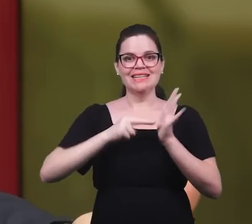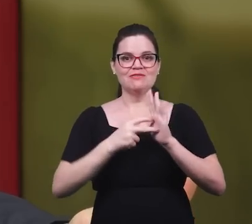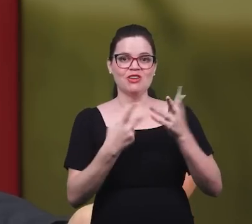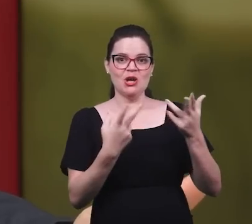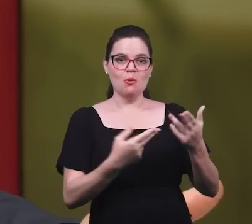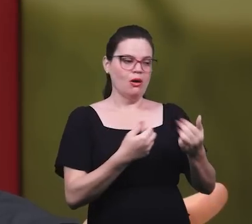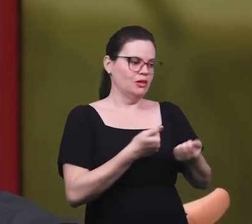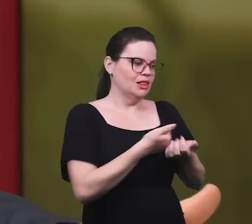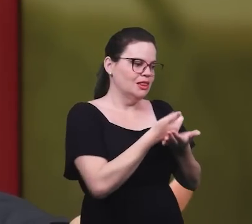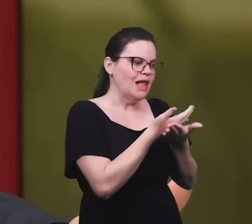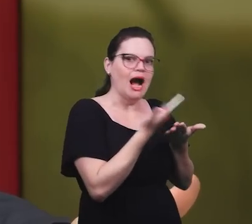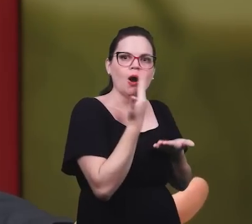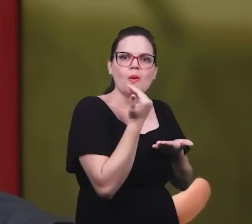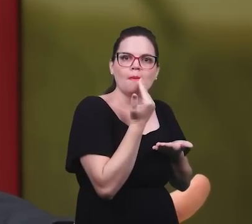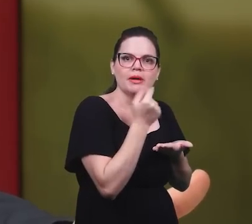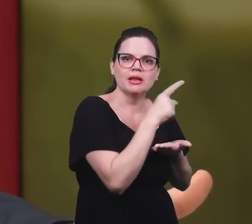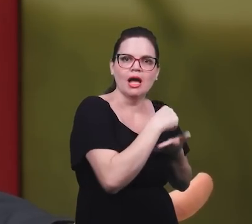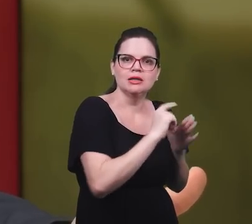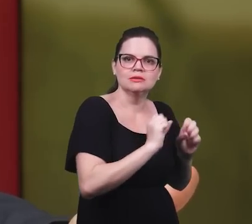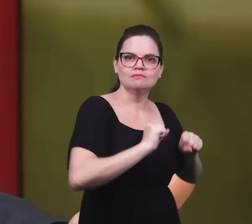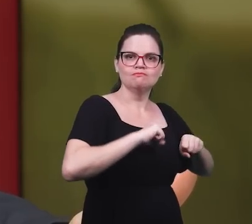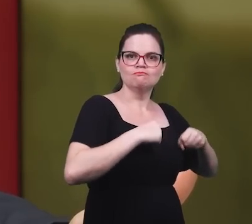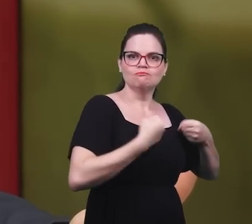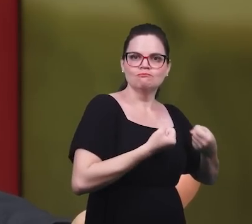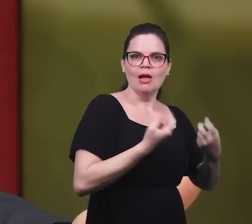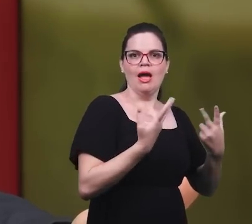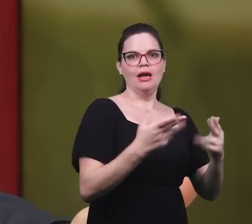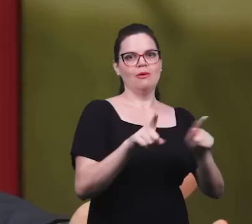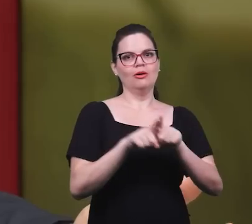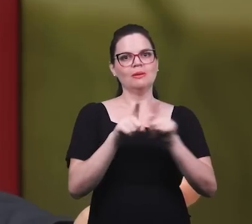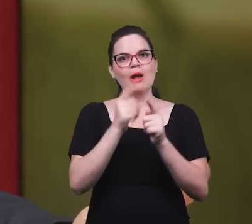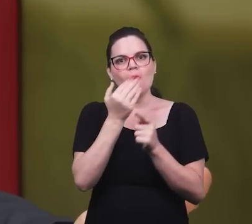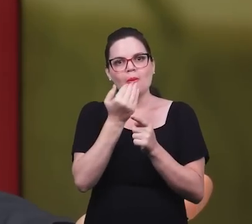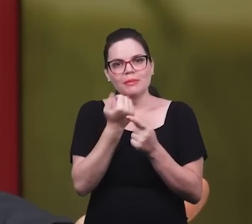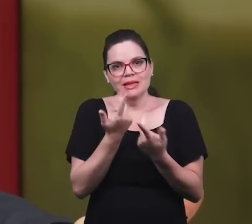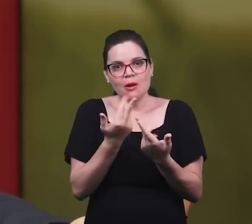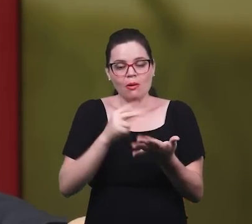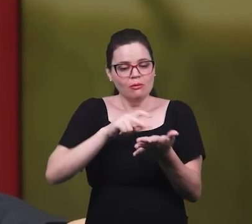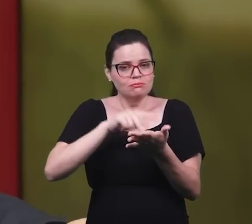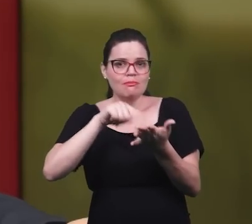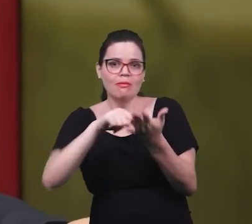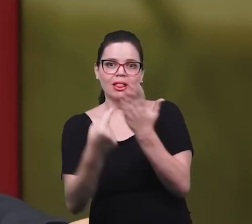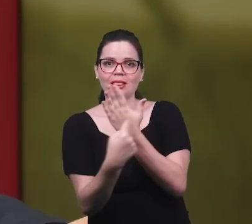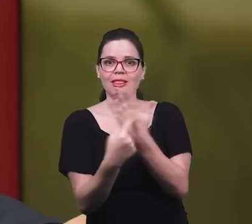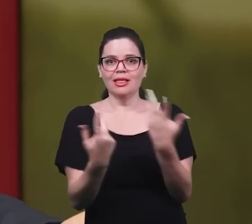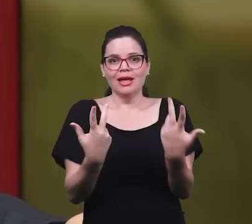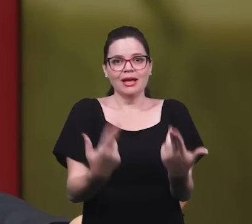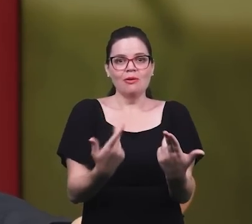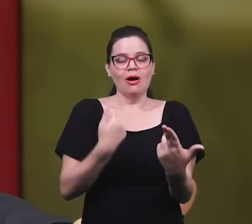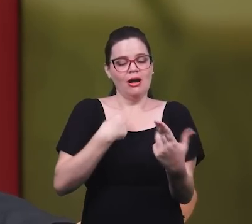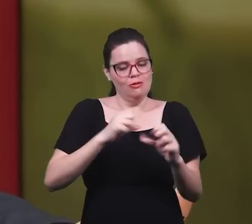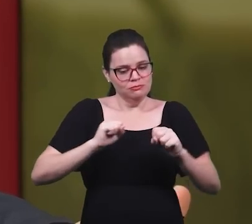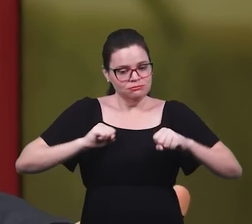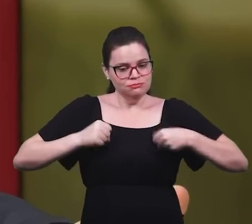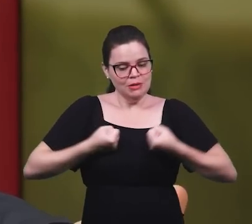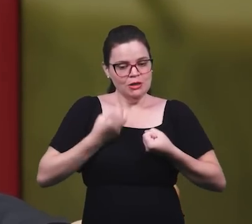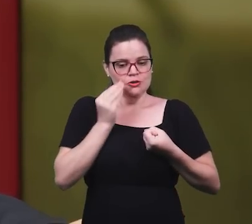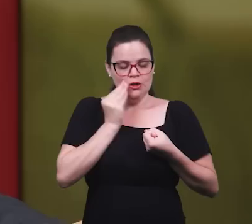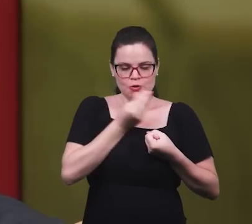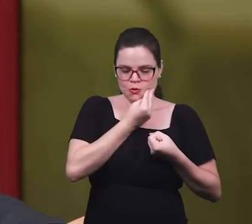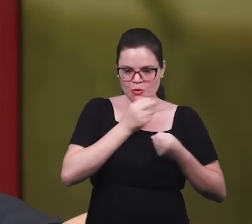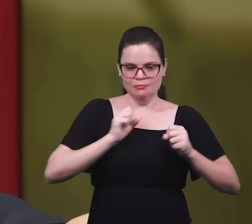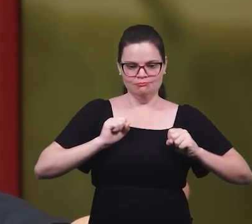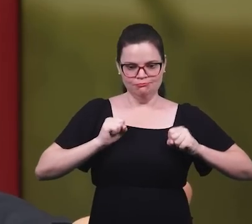é? Então, nós, como pais, precisamos ensinar os nossos filhos o valor da profecia, incentivá-los a buscar ao Senhor,